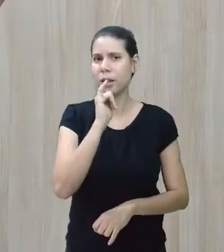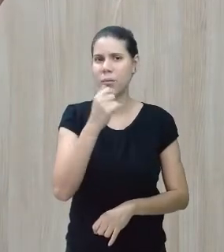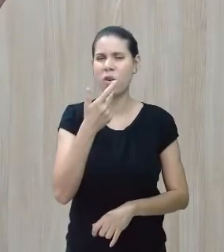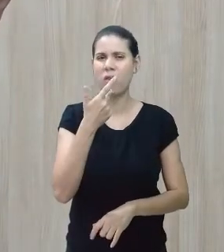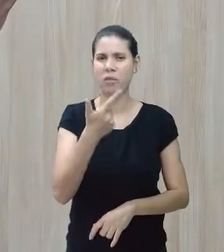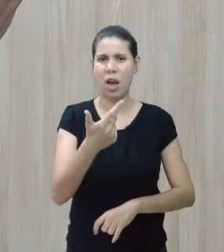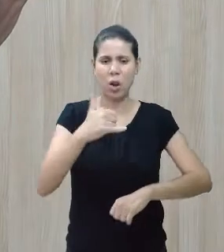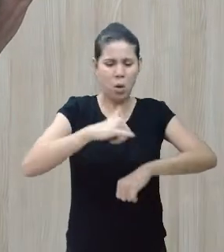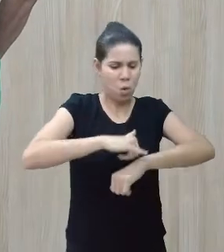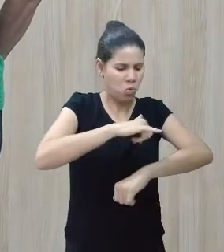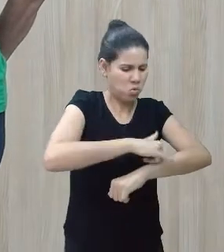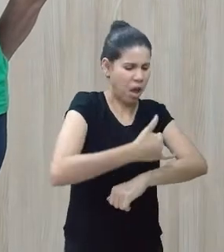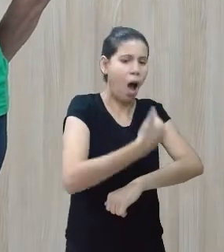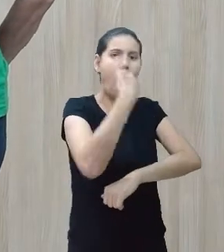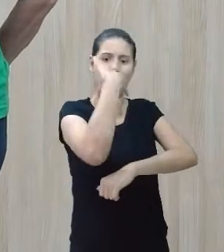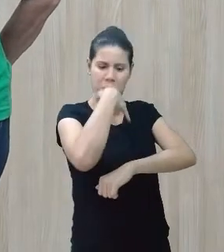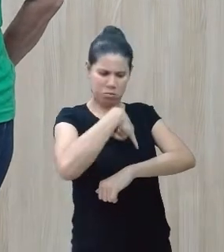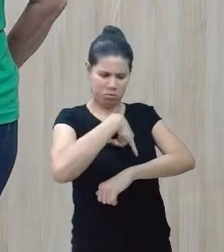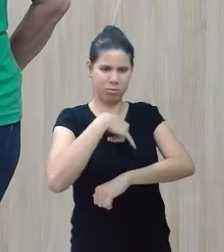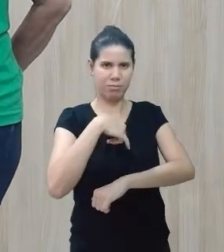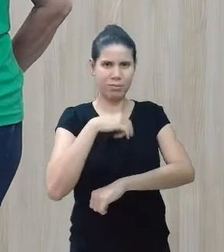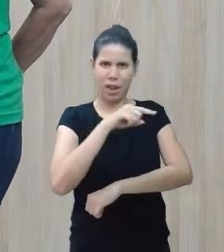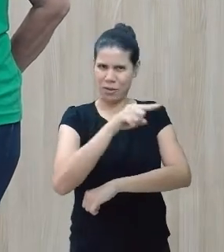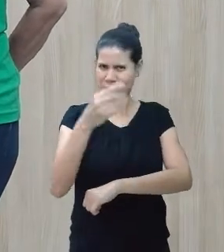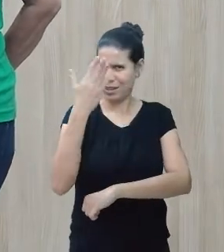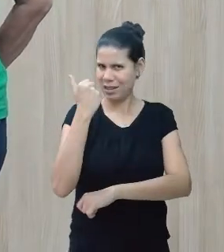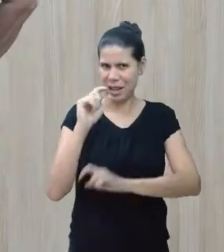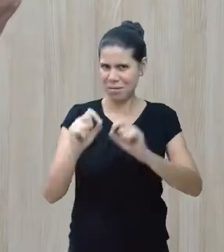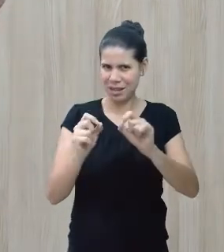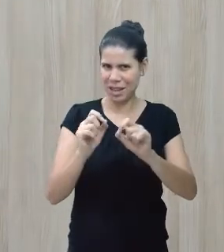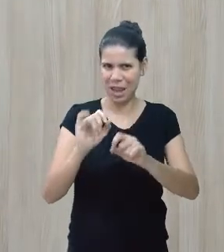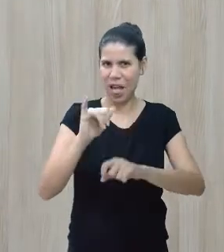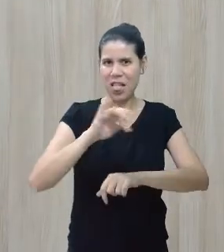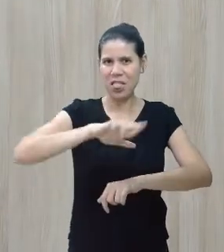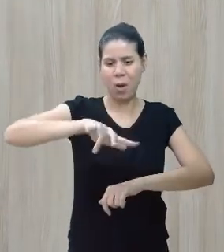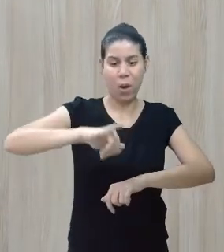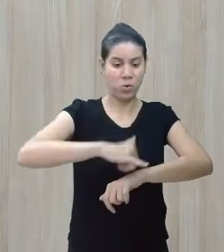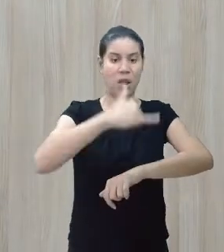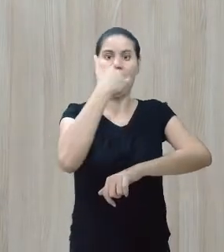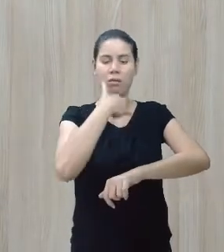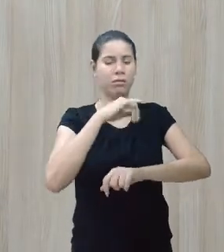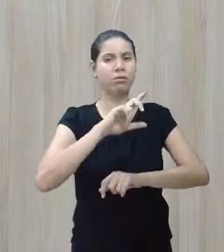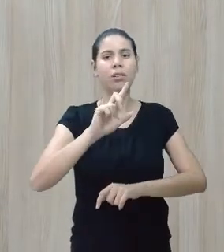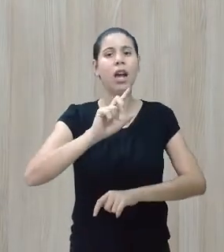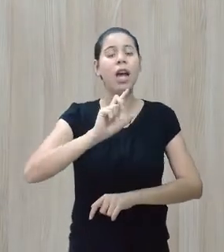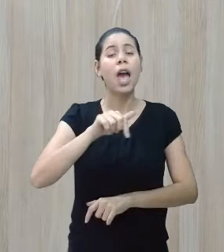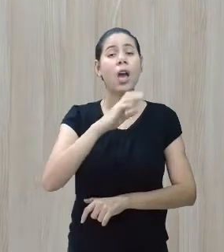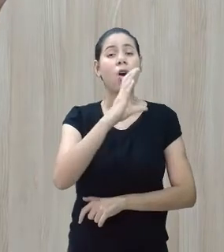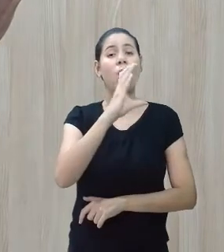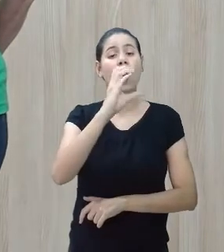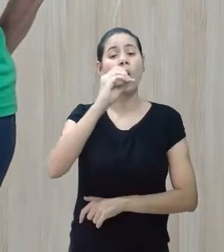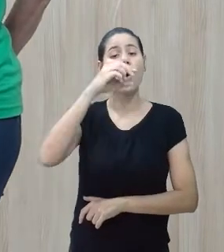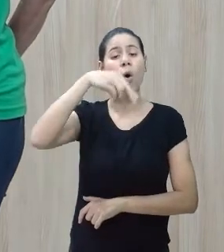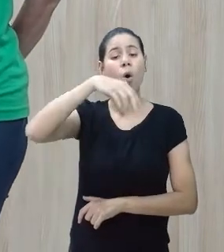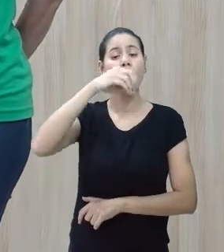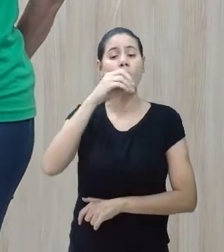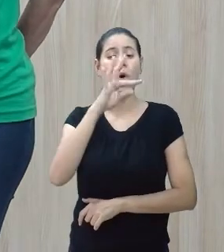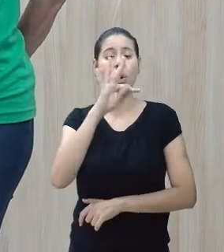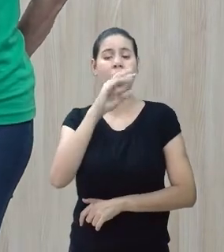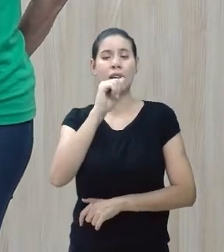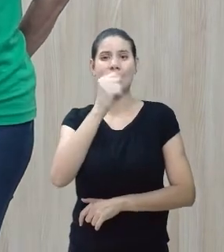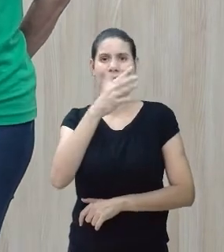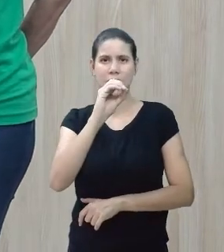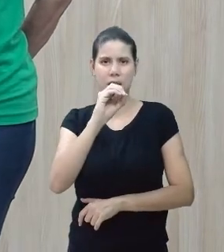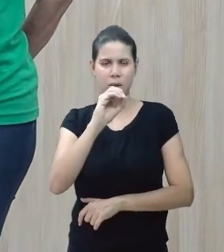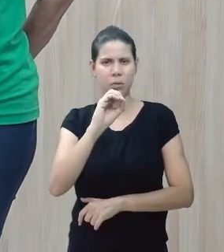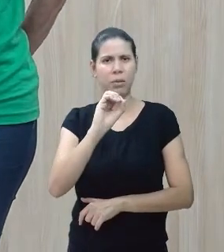um sapo, vocês estão sabendo que isso aí é o quê? Uma conotação. E quando eu digo assim, hoje foram tantos